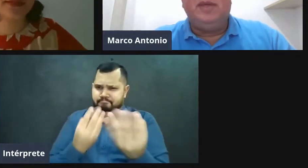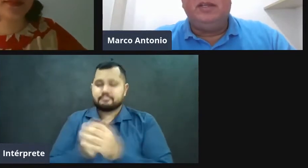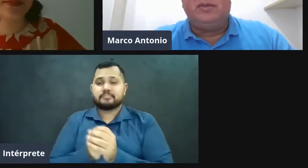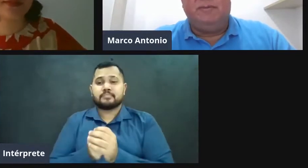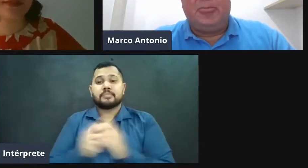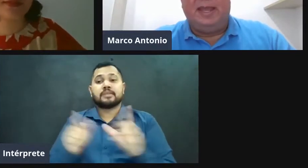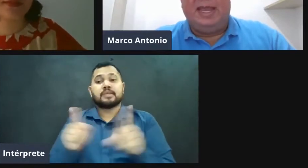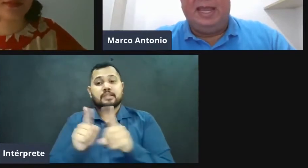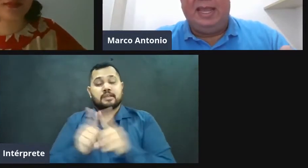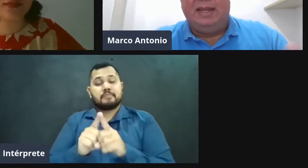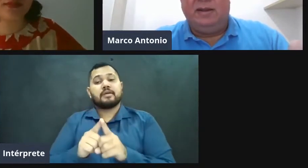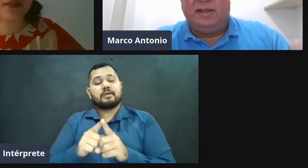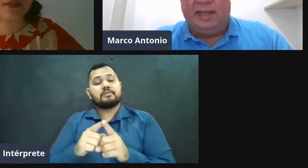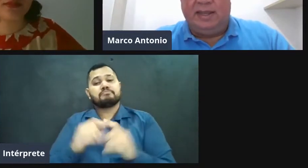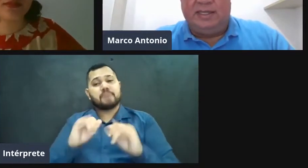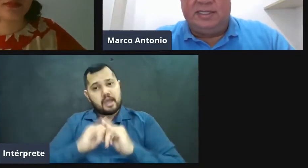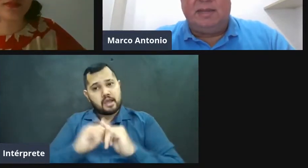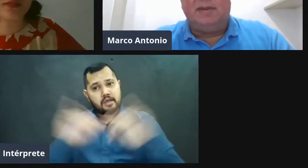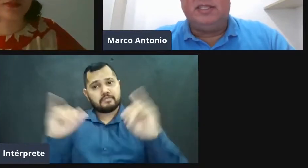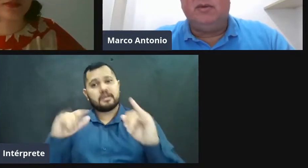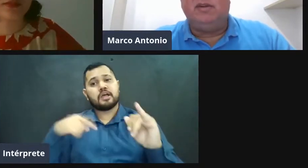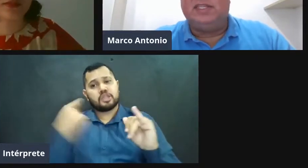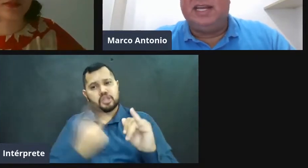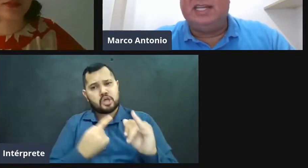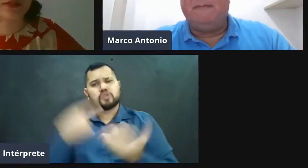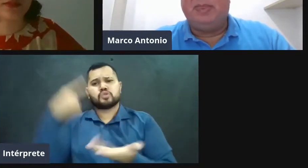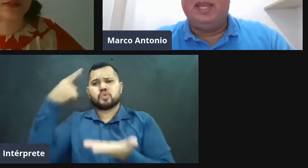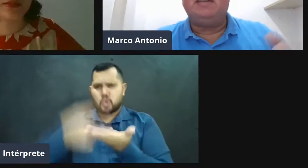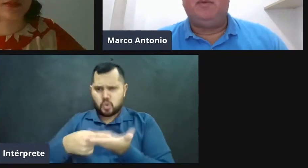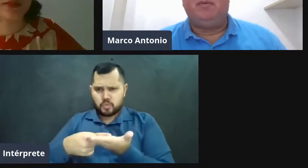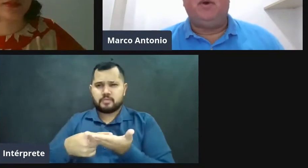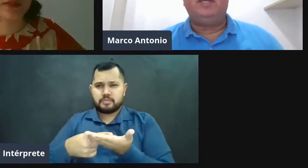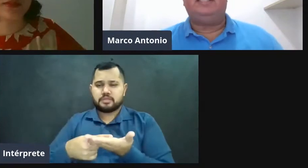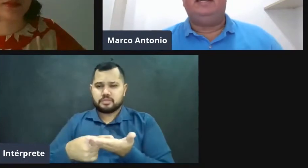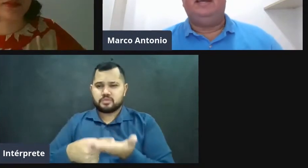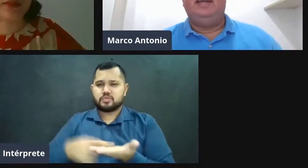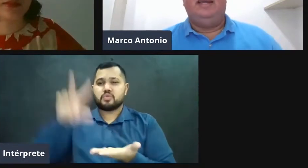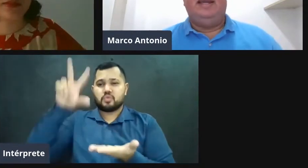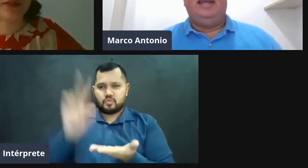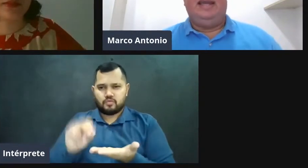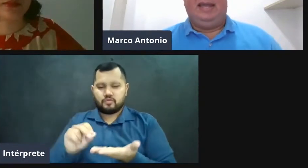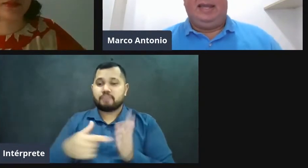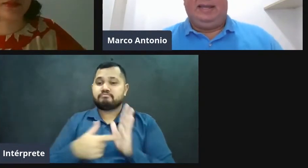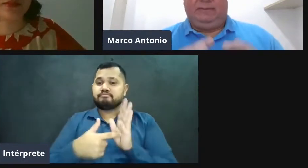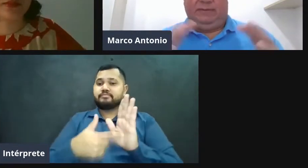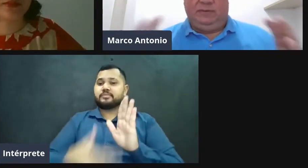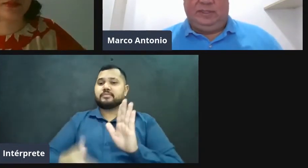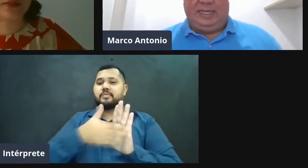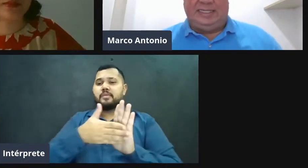nosso compromisso que a gente estabeleceu com a universidade, dessa proposta